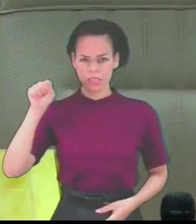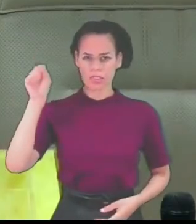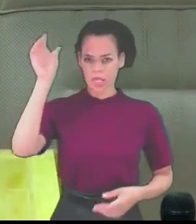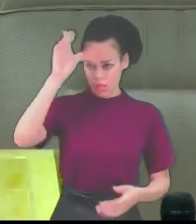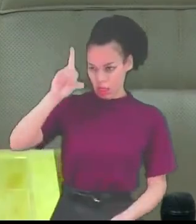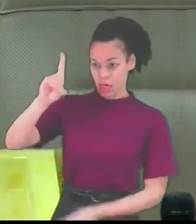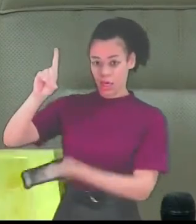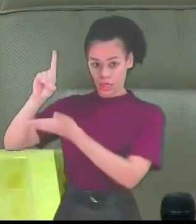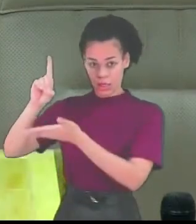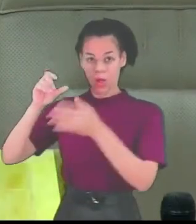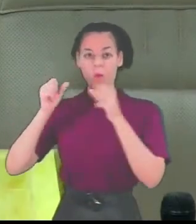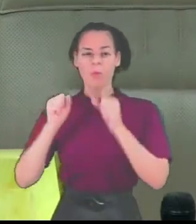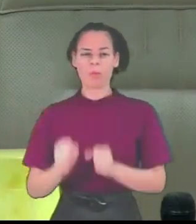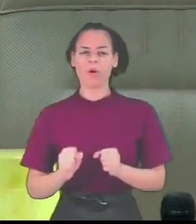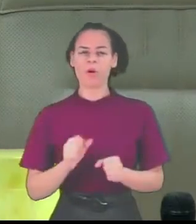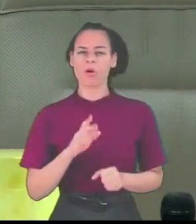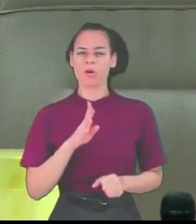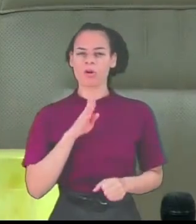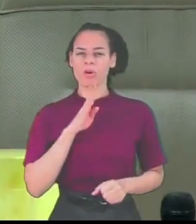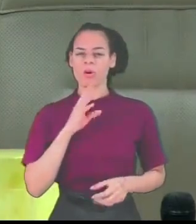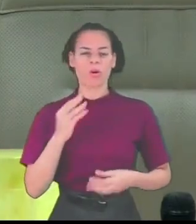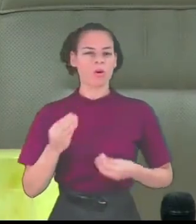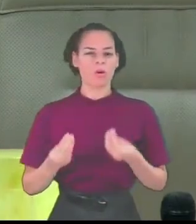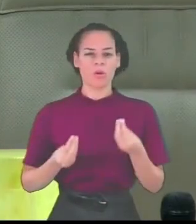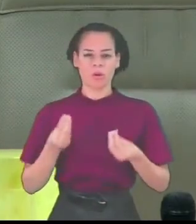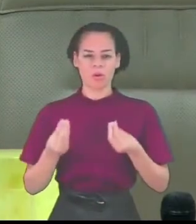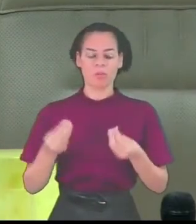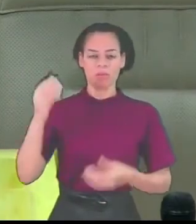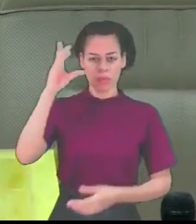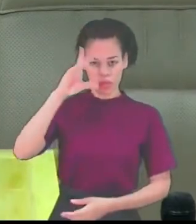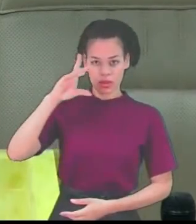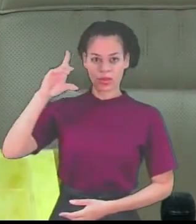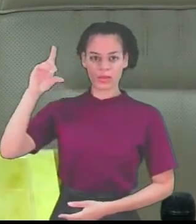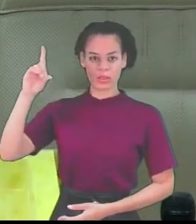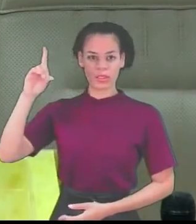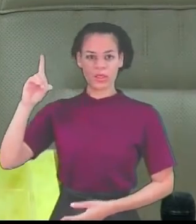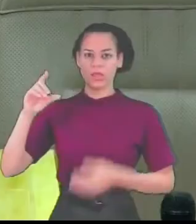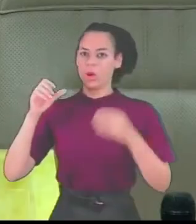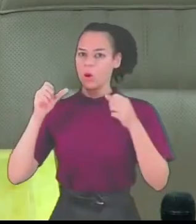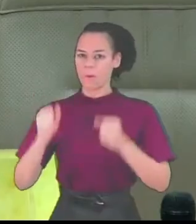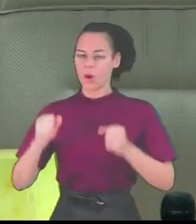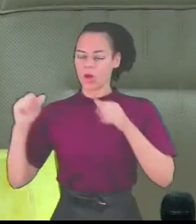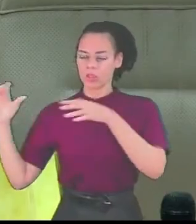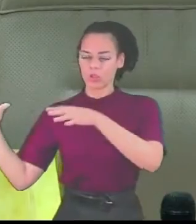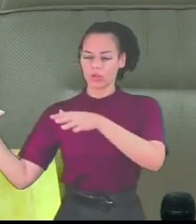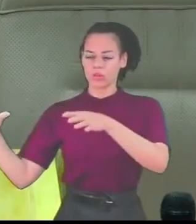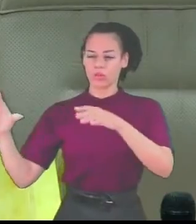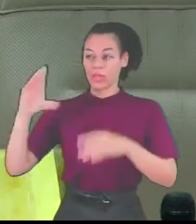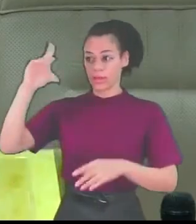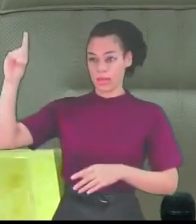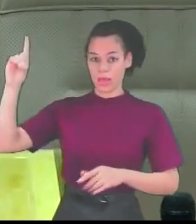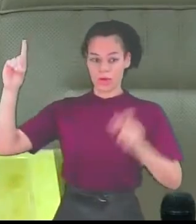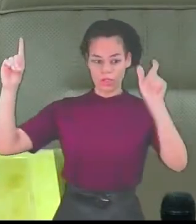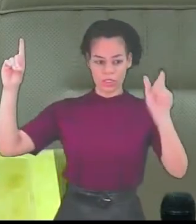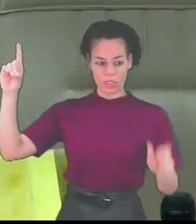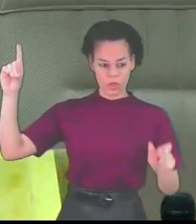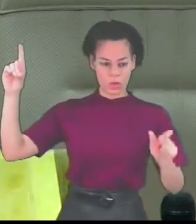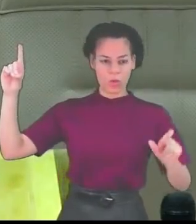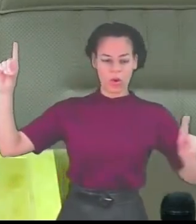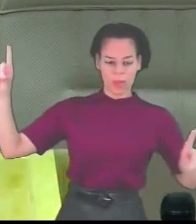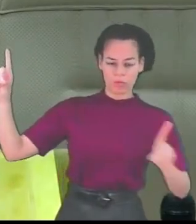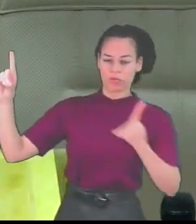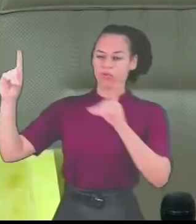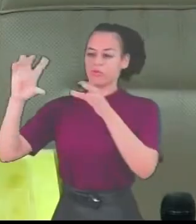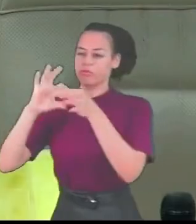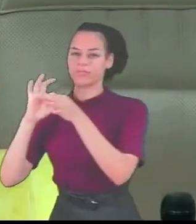se ele pode ser conhecido Deus pode ser interligado com o homem glórias a Jesus